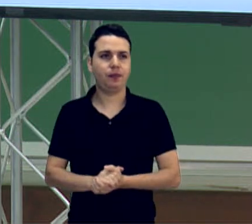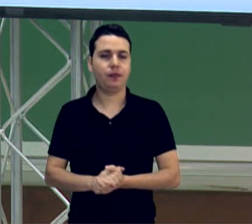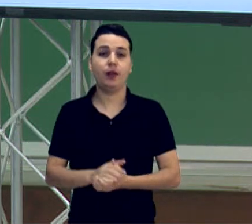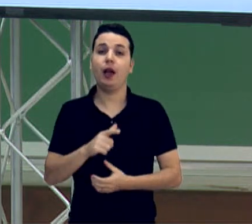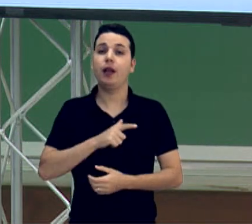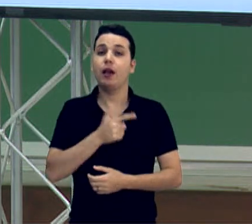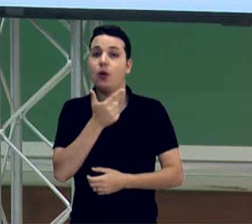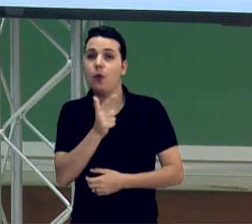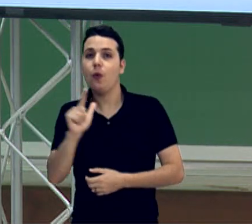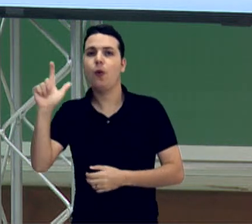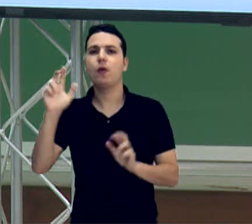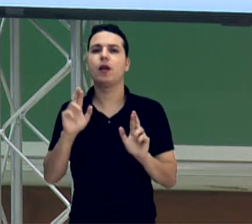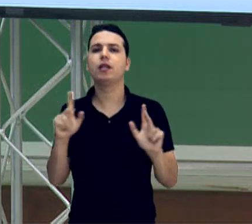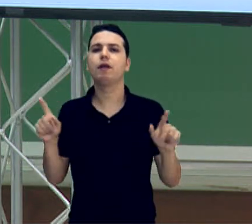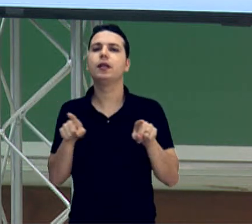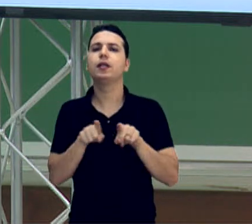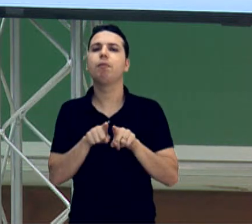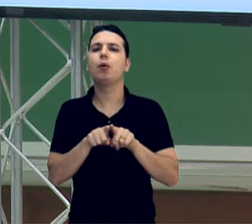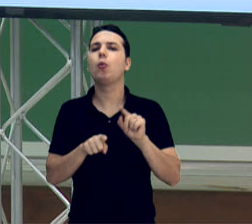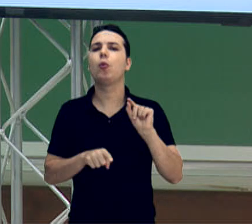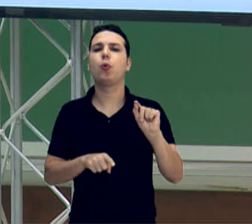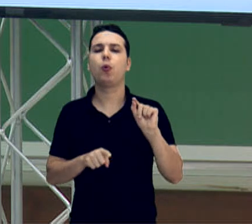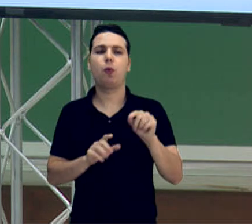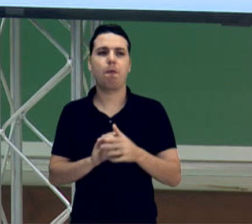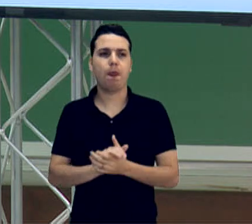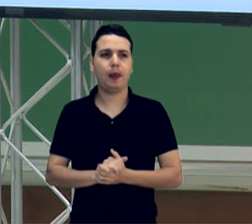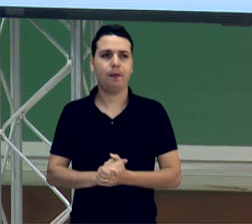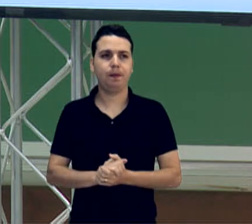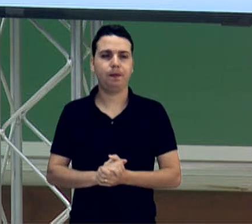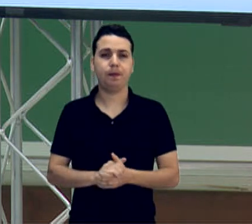uma outra diferença também. Quando a gente